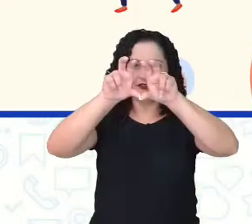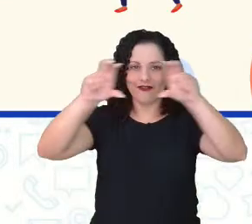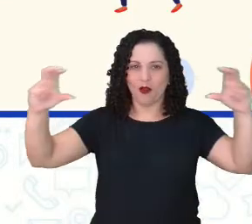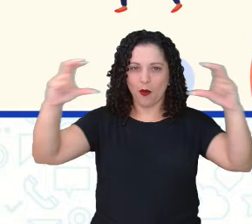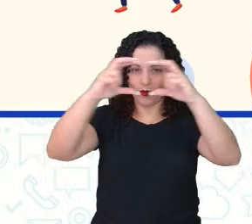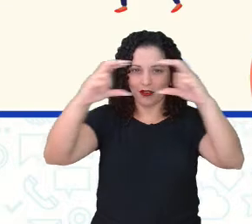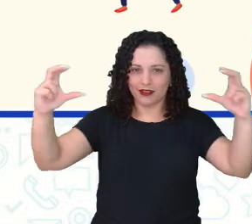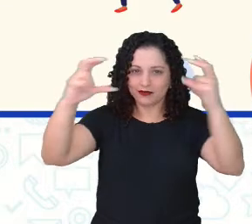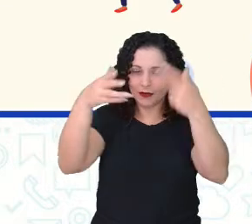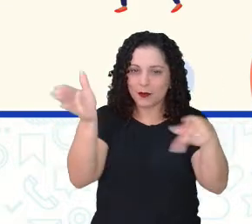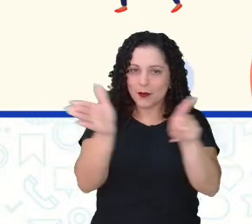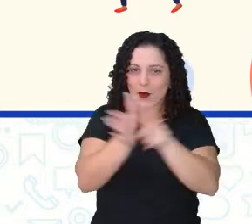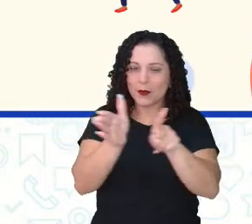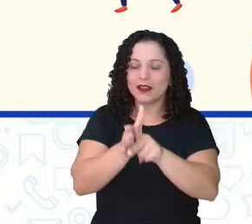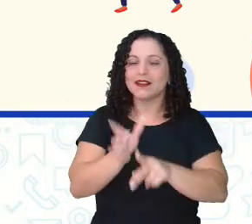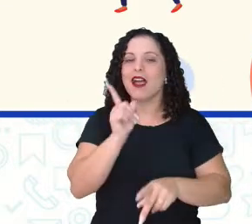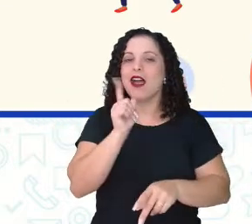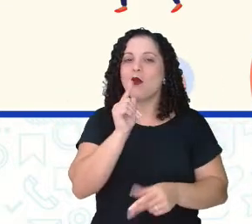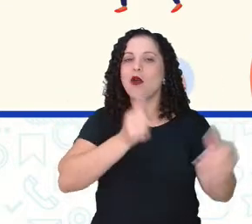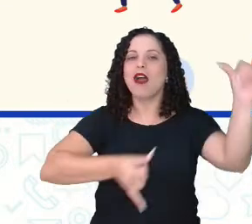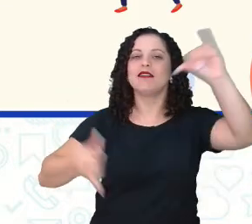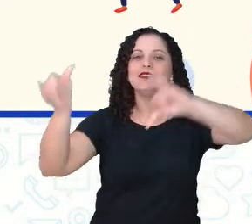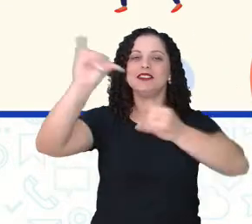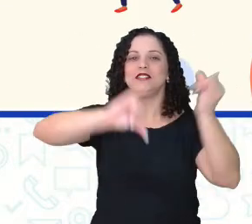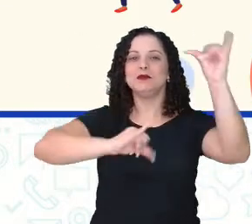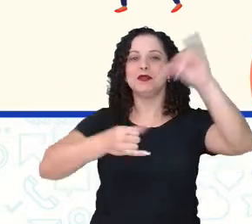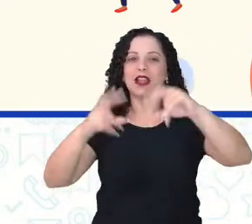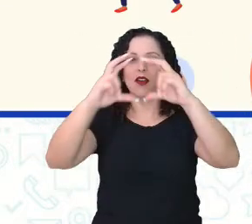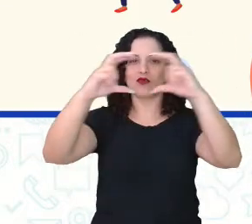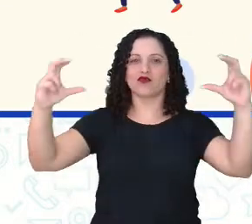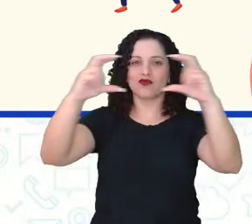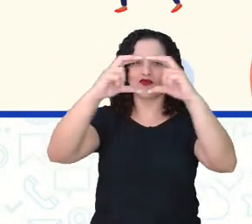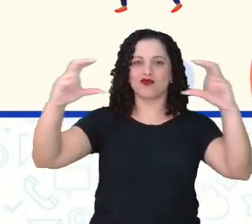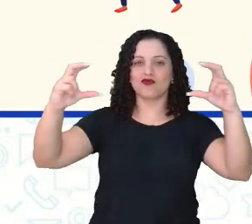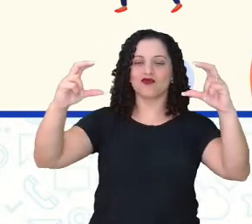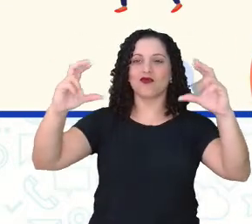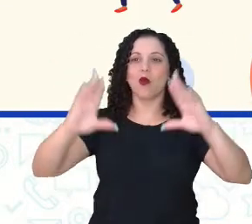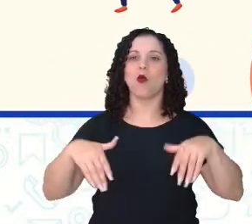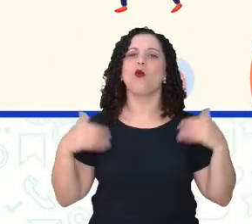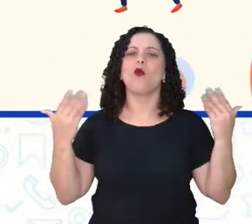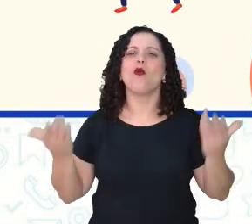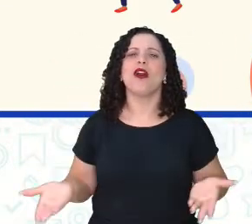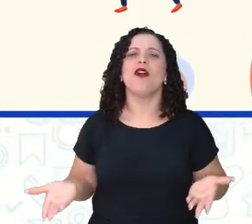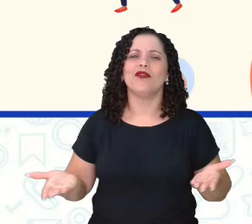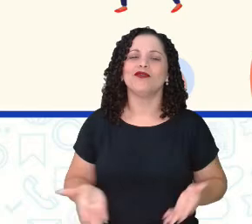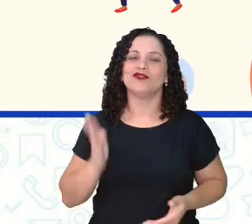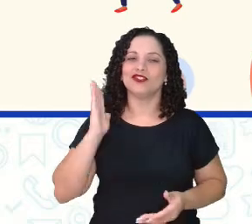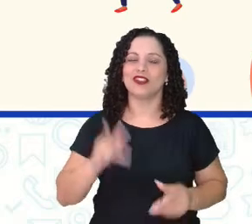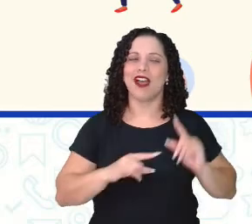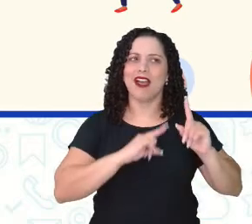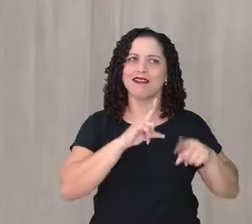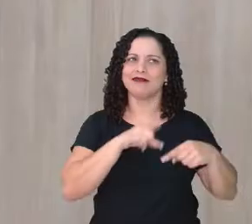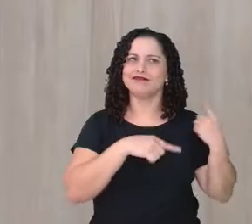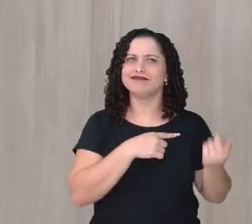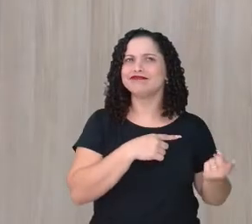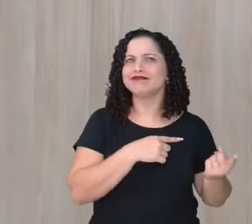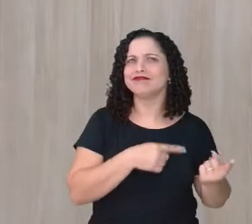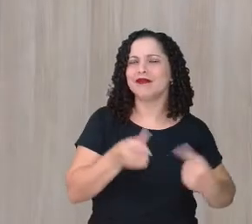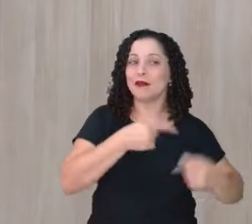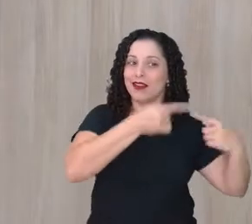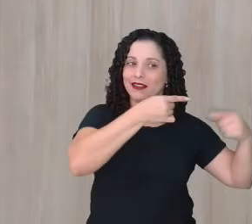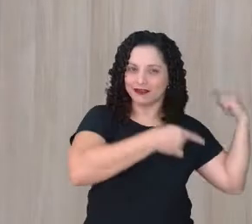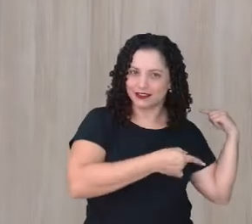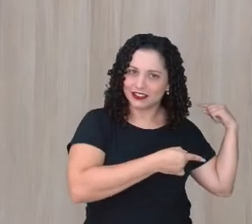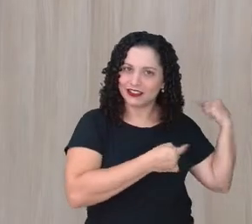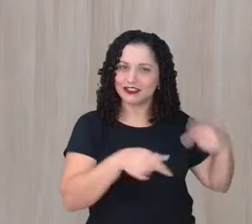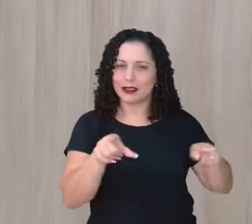água? Será que vocês sabem? Vocês já ouviram em outros, não é? Em outros estudos, em anos passados, a questão